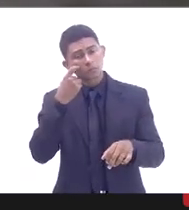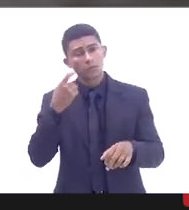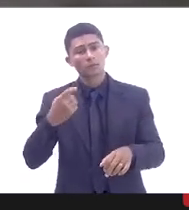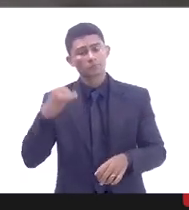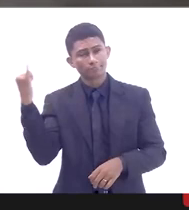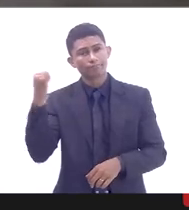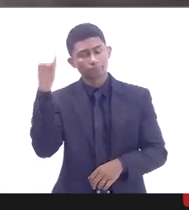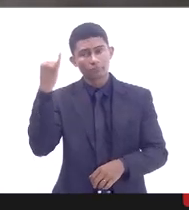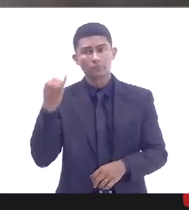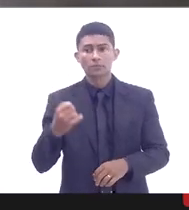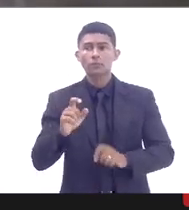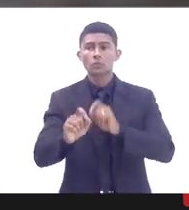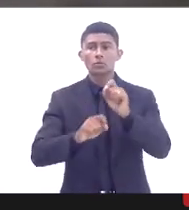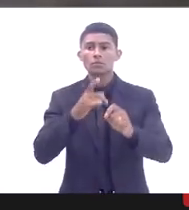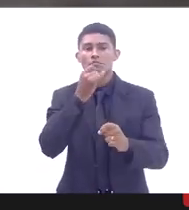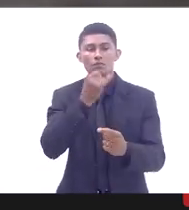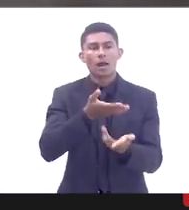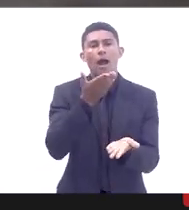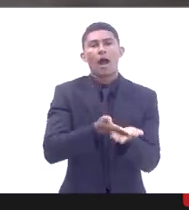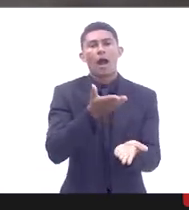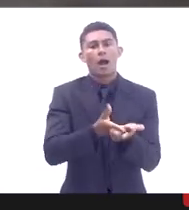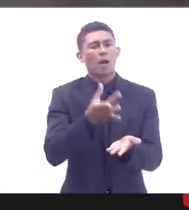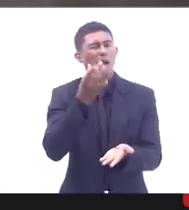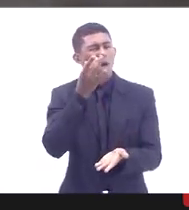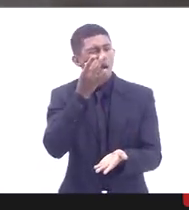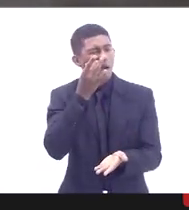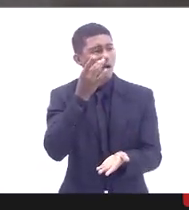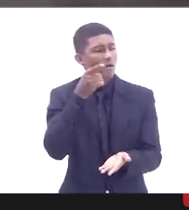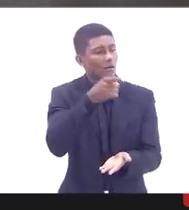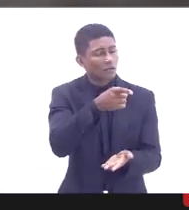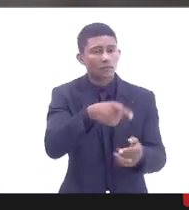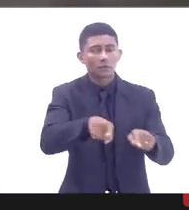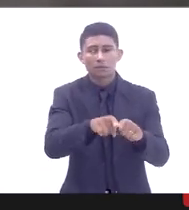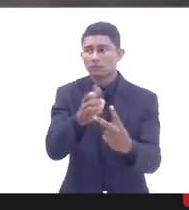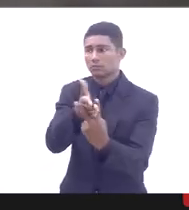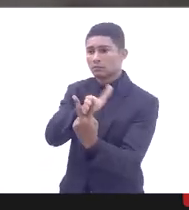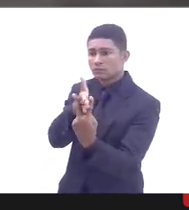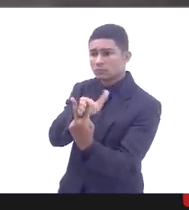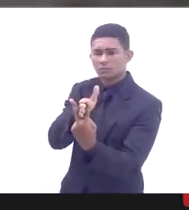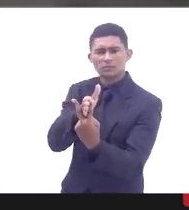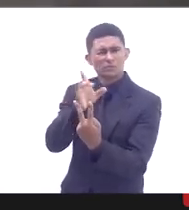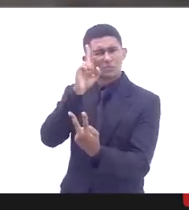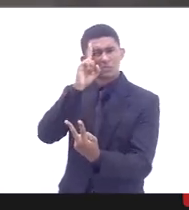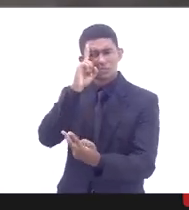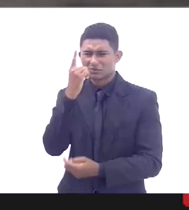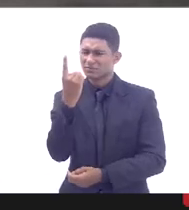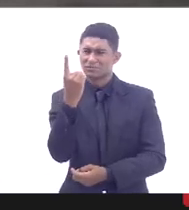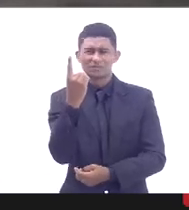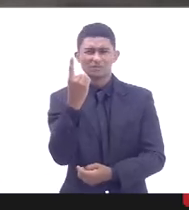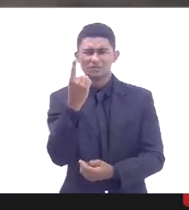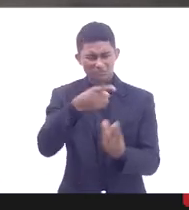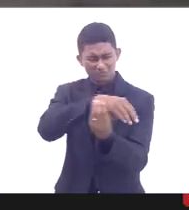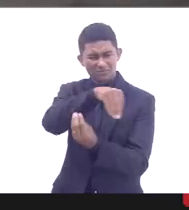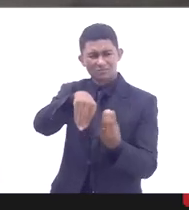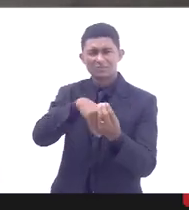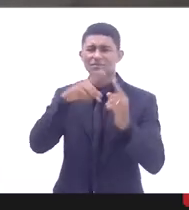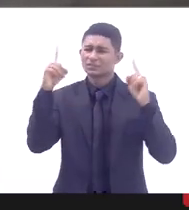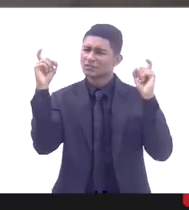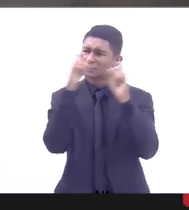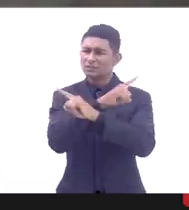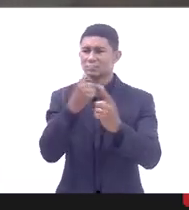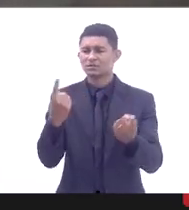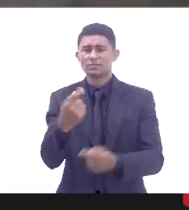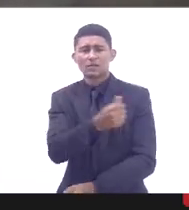garante que não se tenham aulas presenciais e remotas no mesmo dia porque Isso dificulta é o a